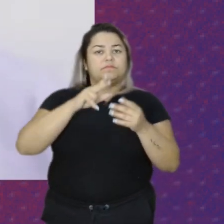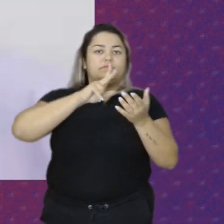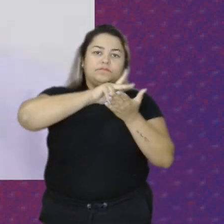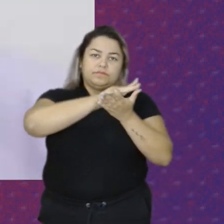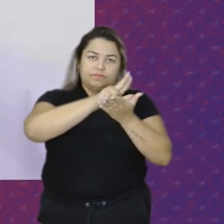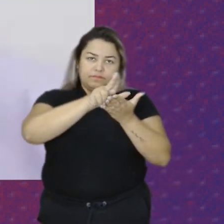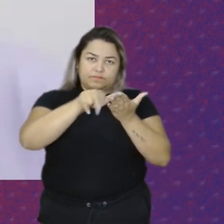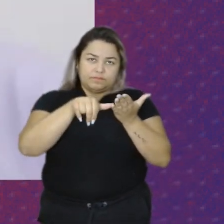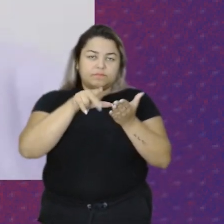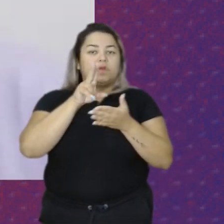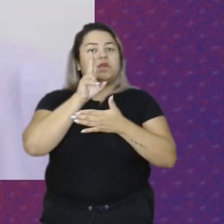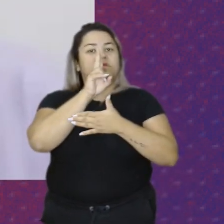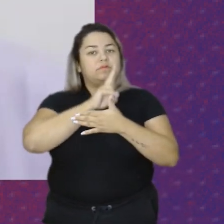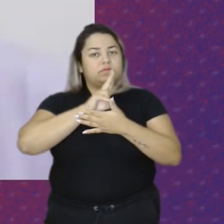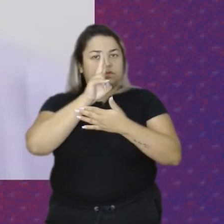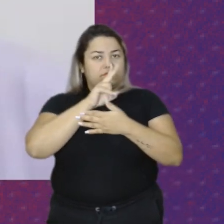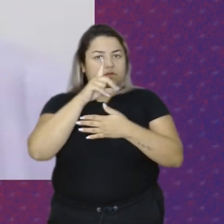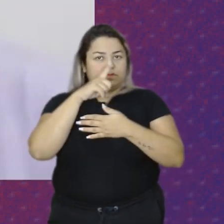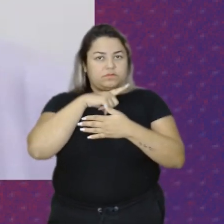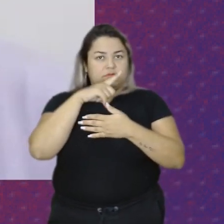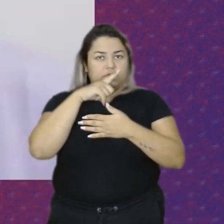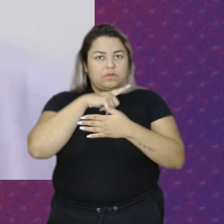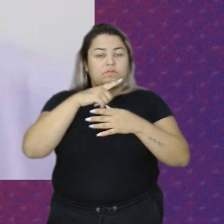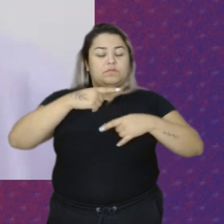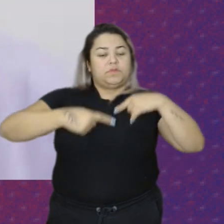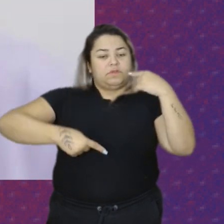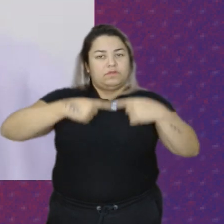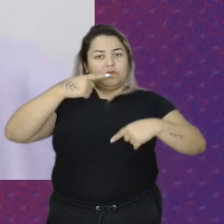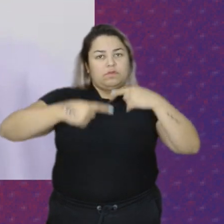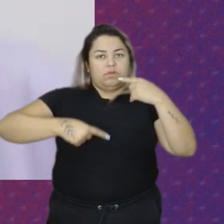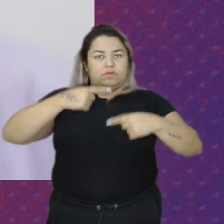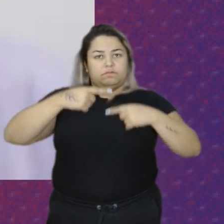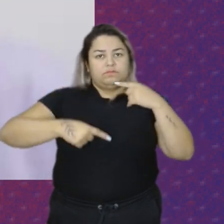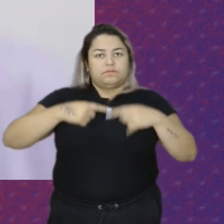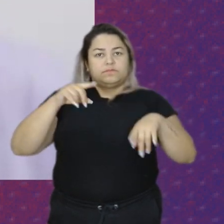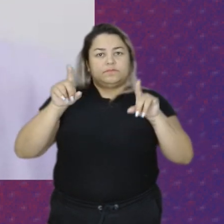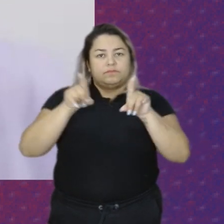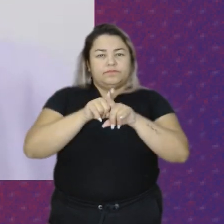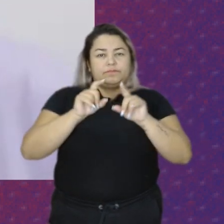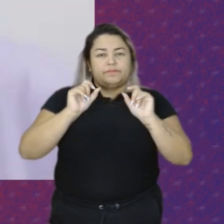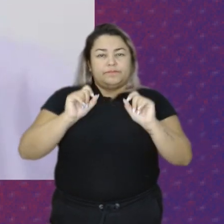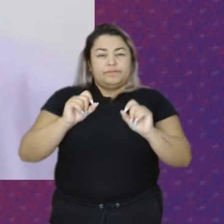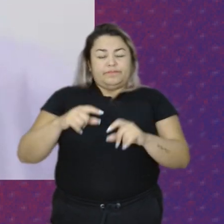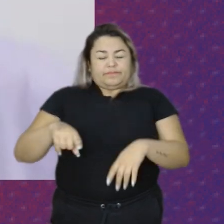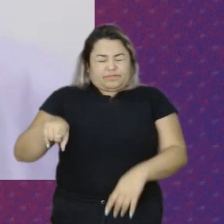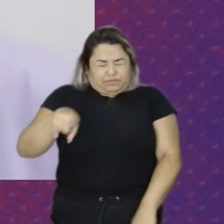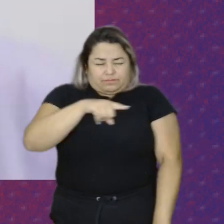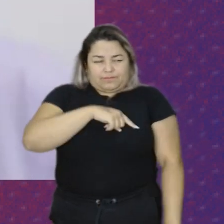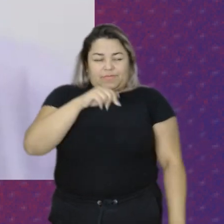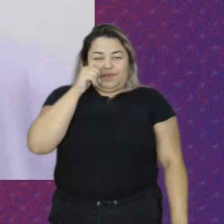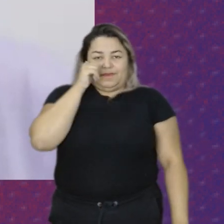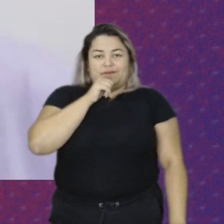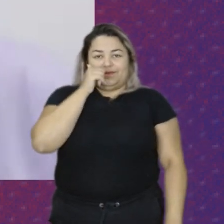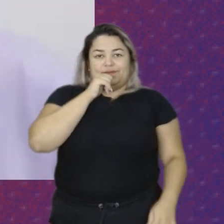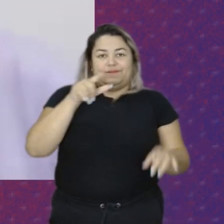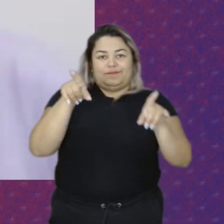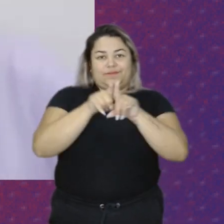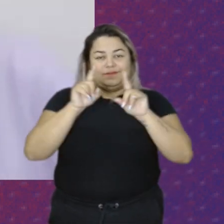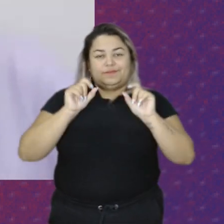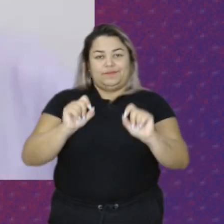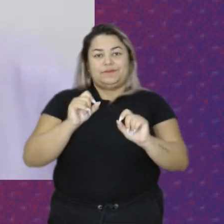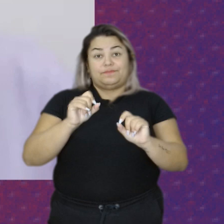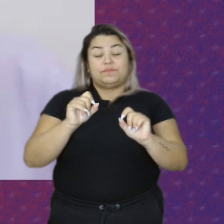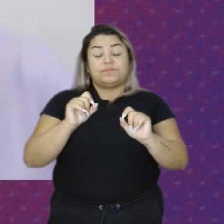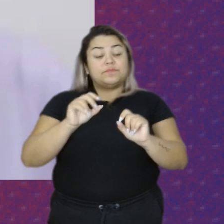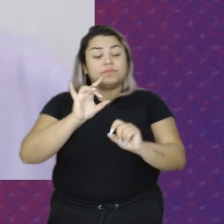diversas urgências, tem que ter política pública efetiva na vida das mulheres. Ou seja,